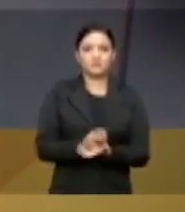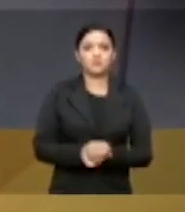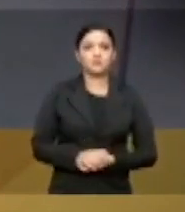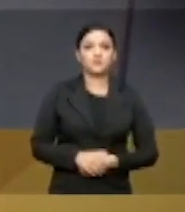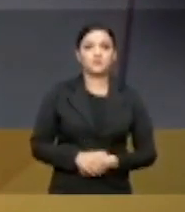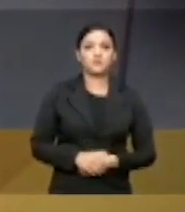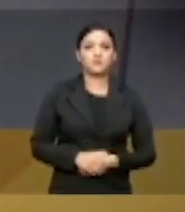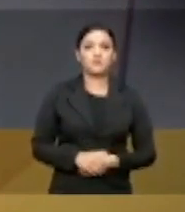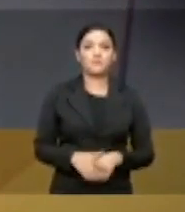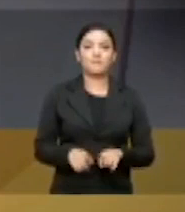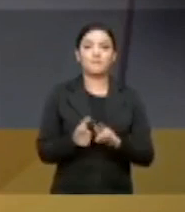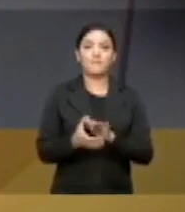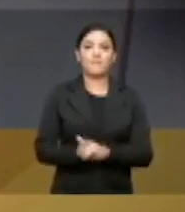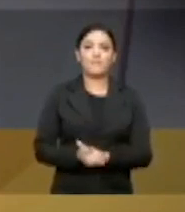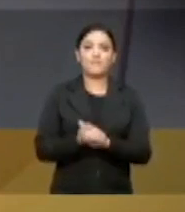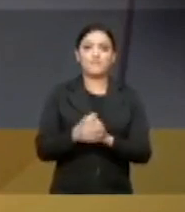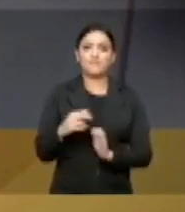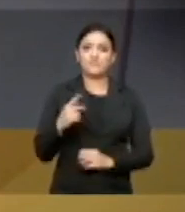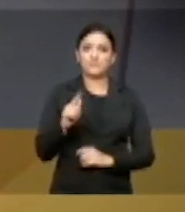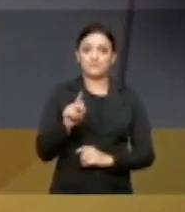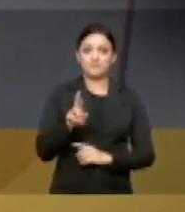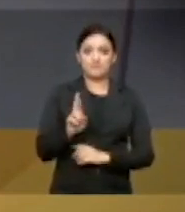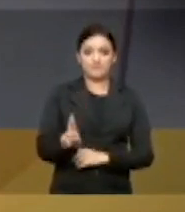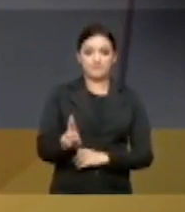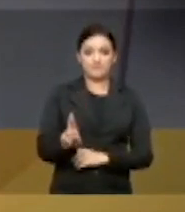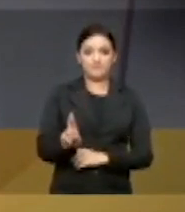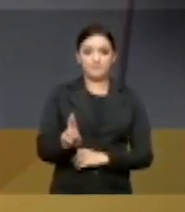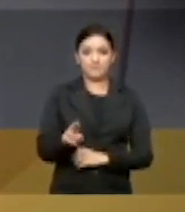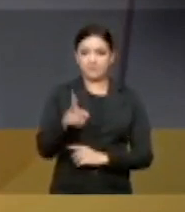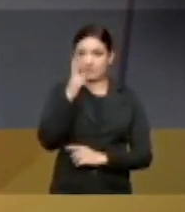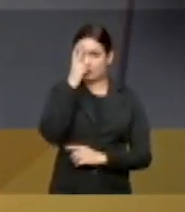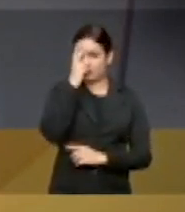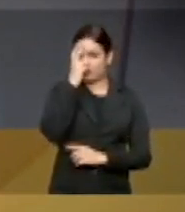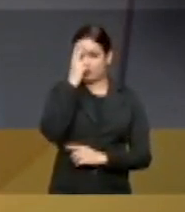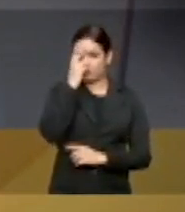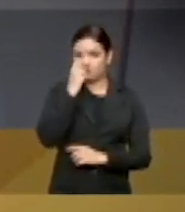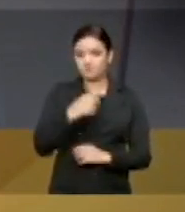Excelentíssimo senhor Procurador-Geral da República, doutor Augusto Aras.